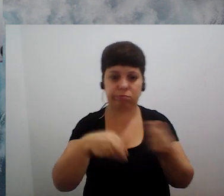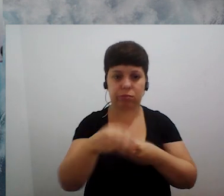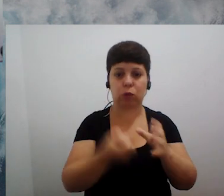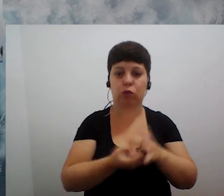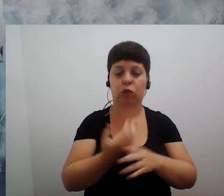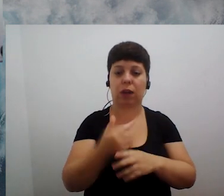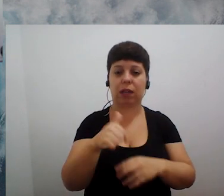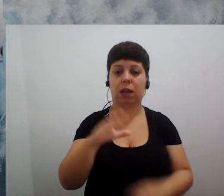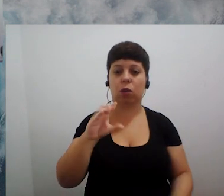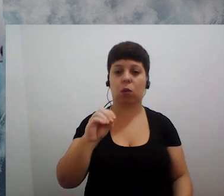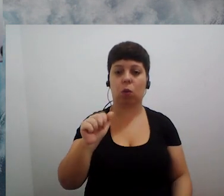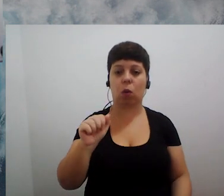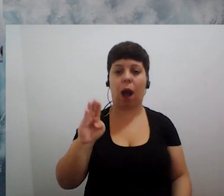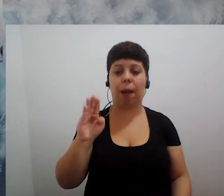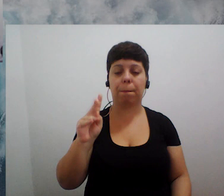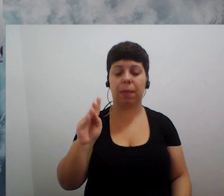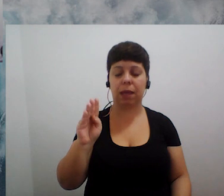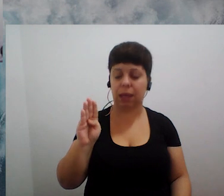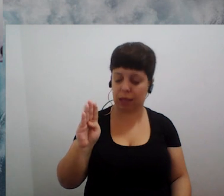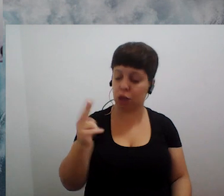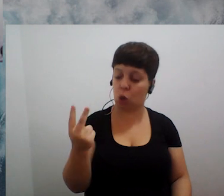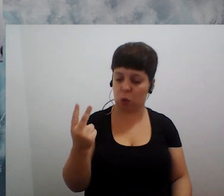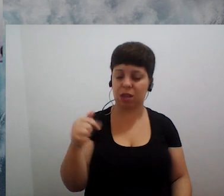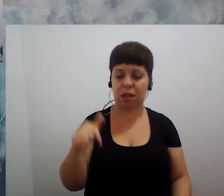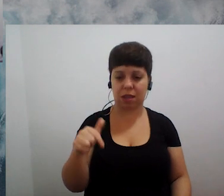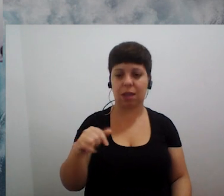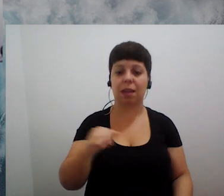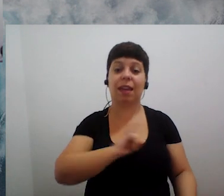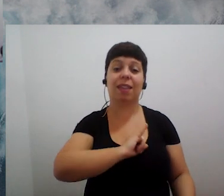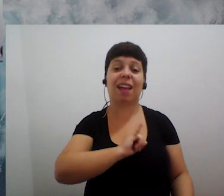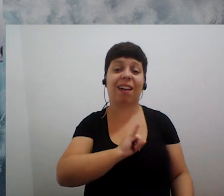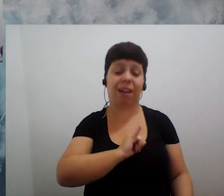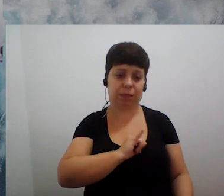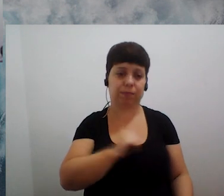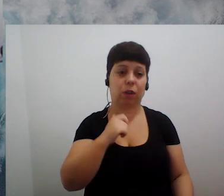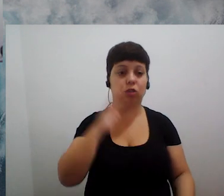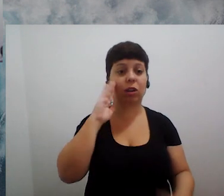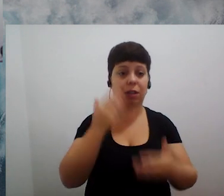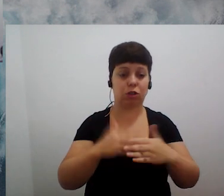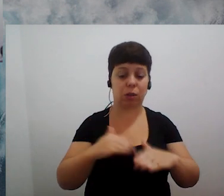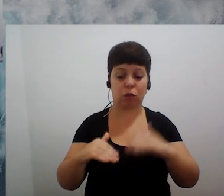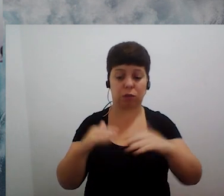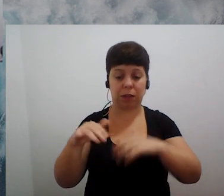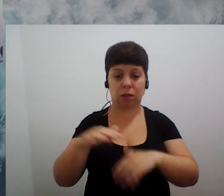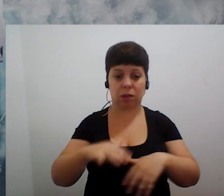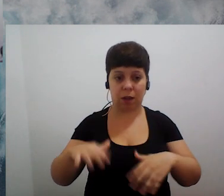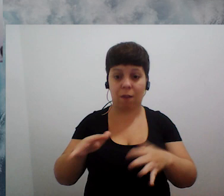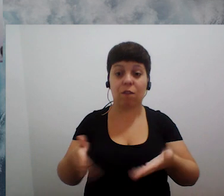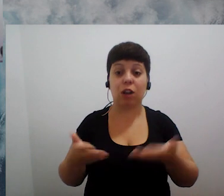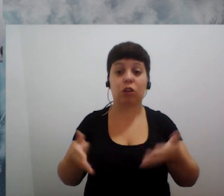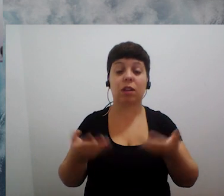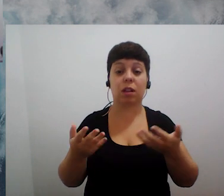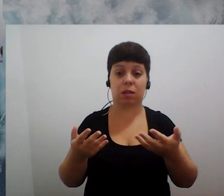cultural que foi fundado aqui na Coab 2, né? Do lado leste de São Paulo, em Itaquera. E aí a gente acredita que o desenvolvimento local